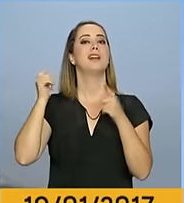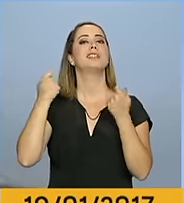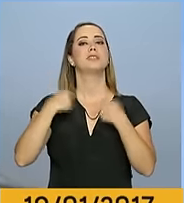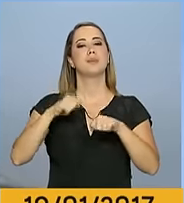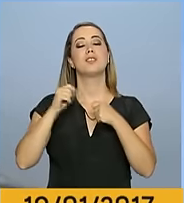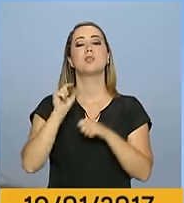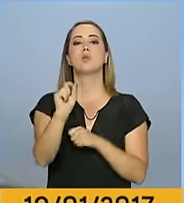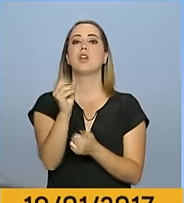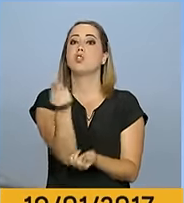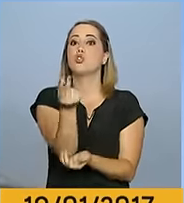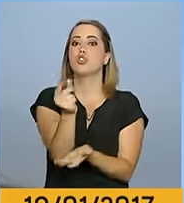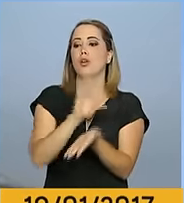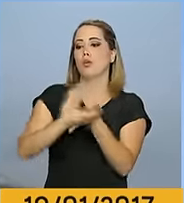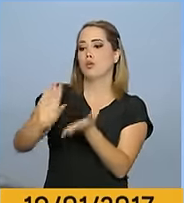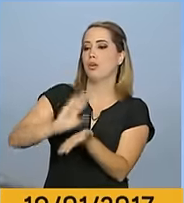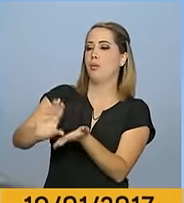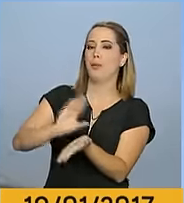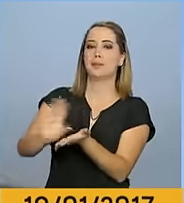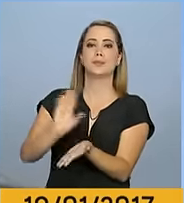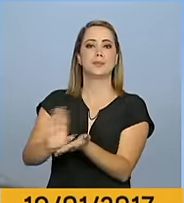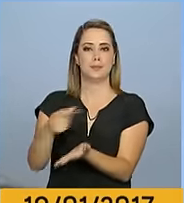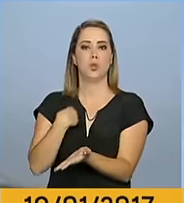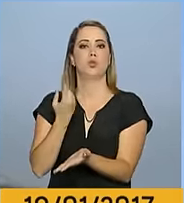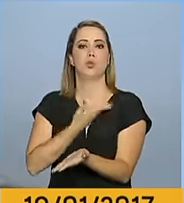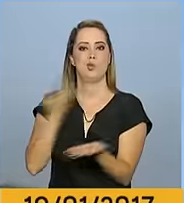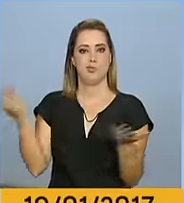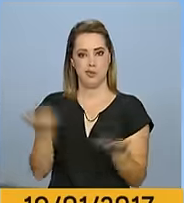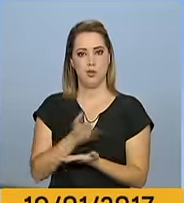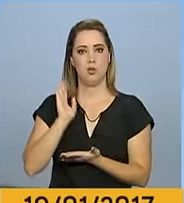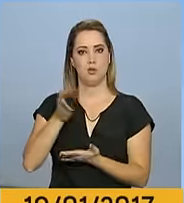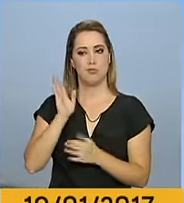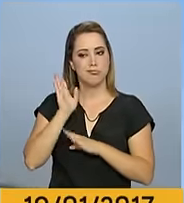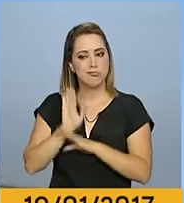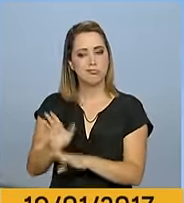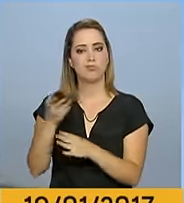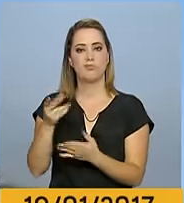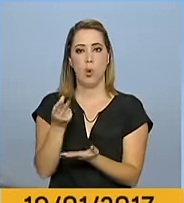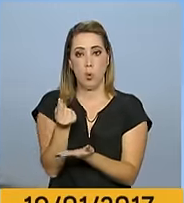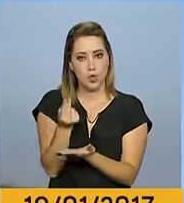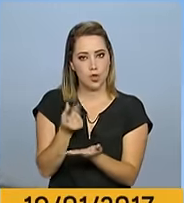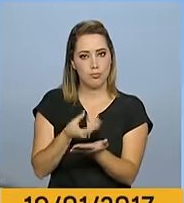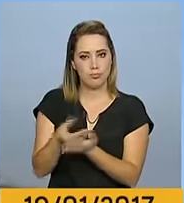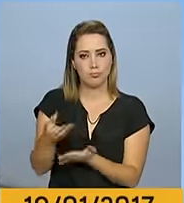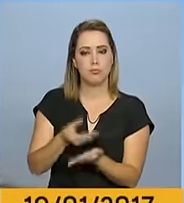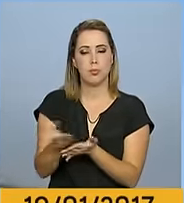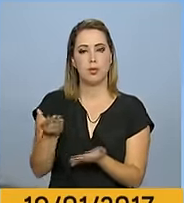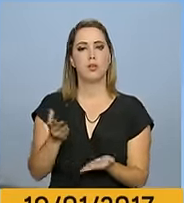financiamento. Isso sim, e é o que nós estamos fazendo no presente momento. E até,